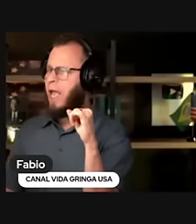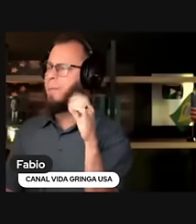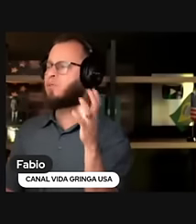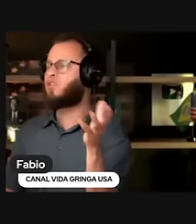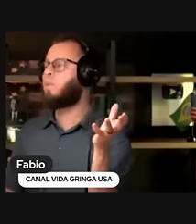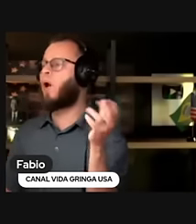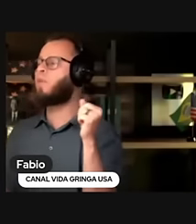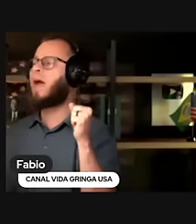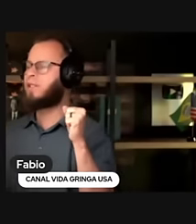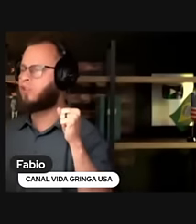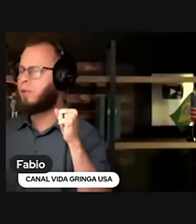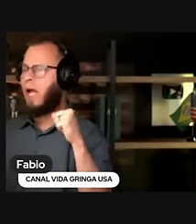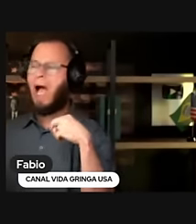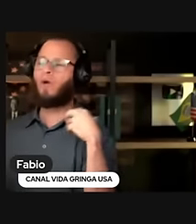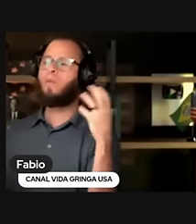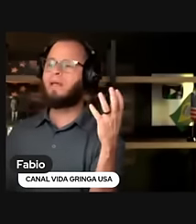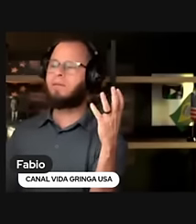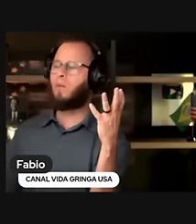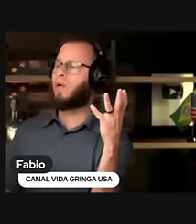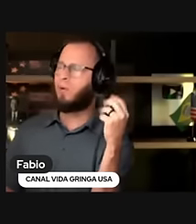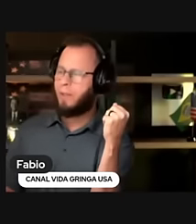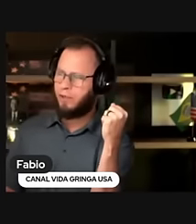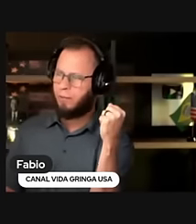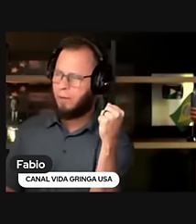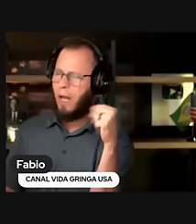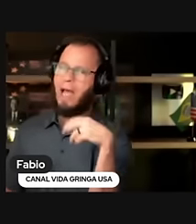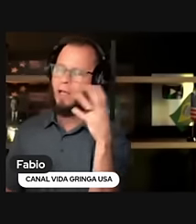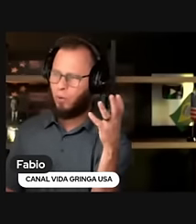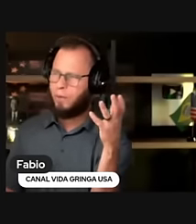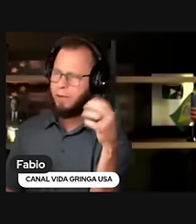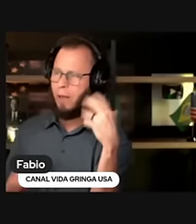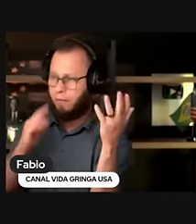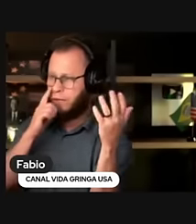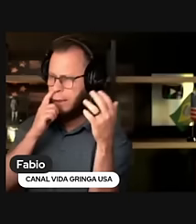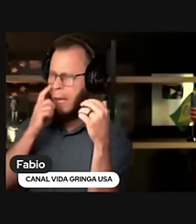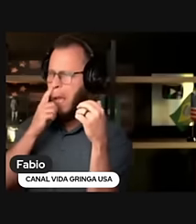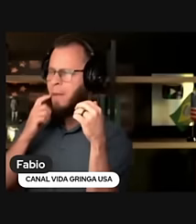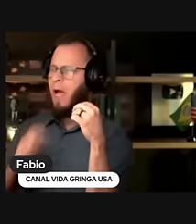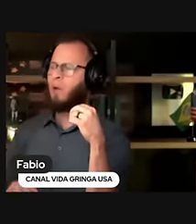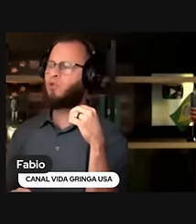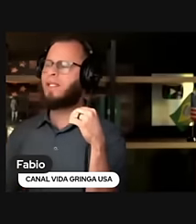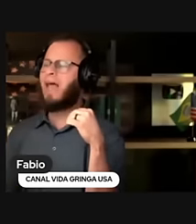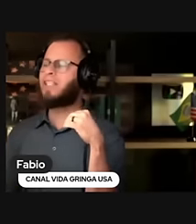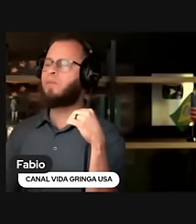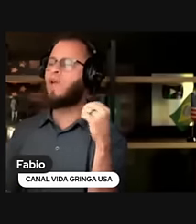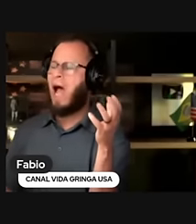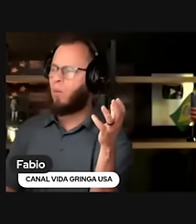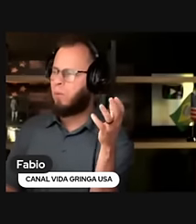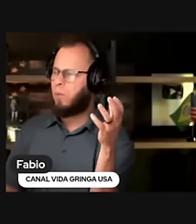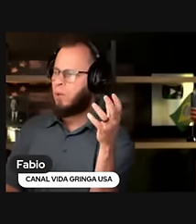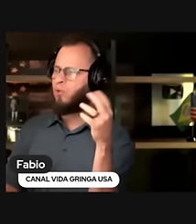é para o seu próprio país argumenta o economista a economista a né a autoridade